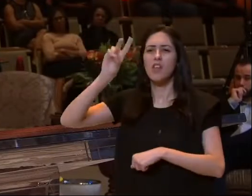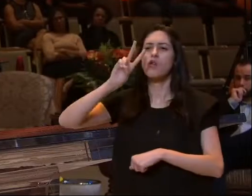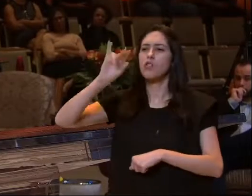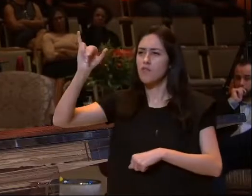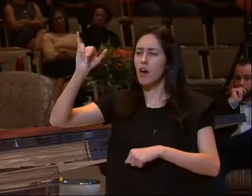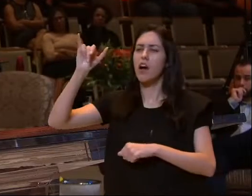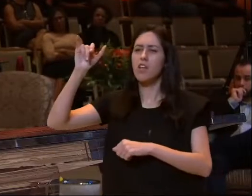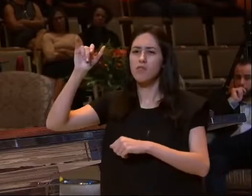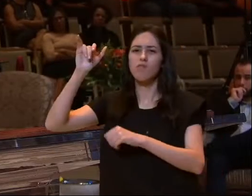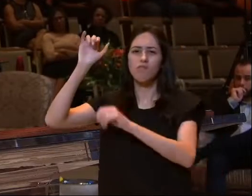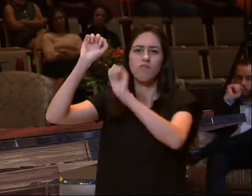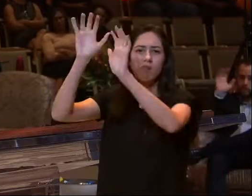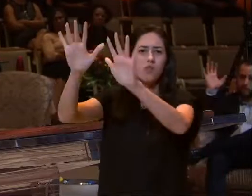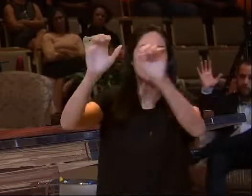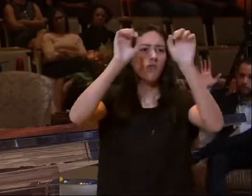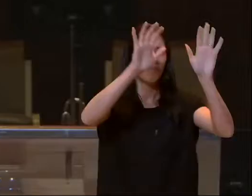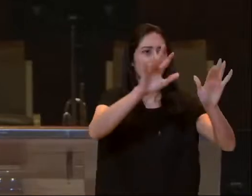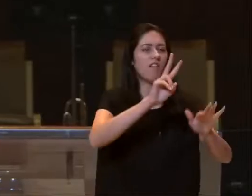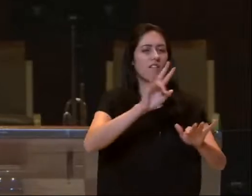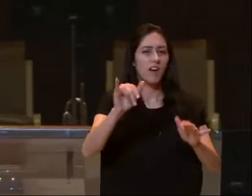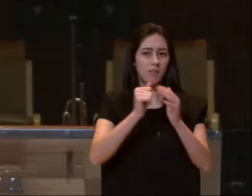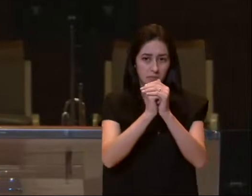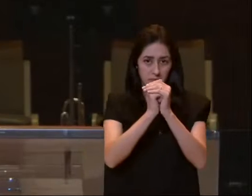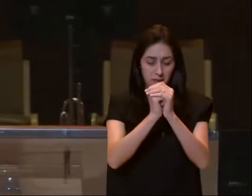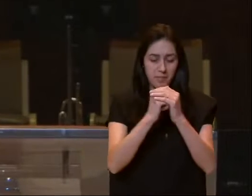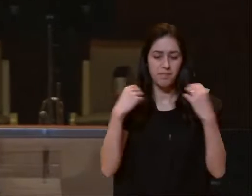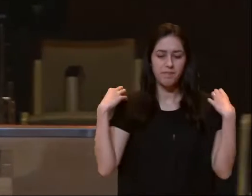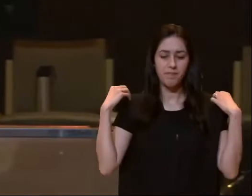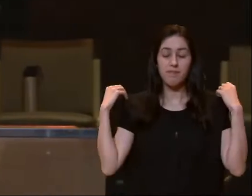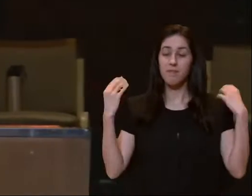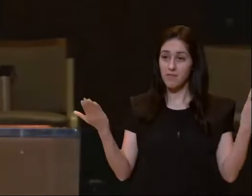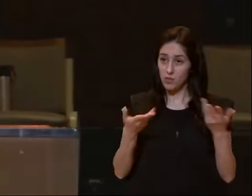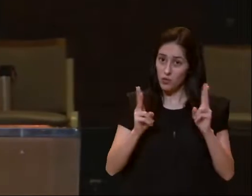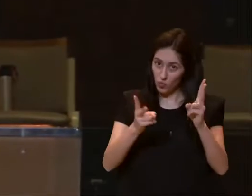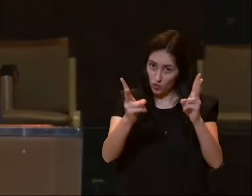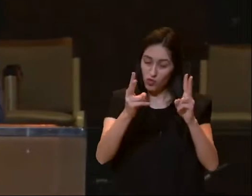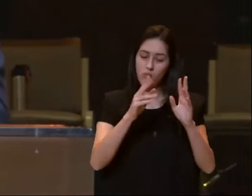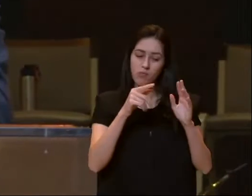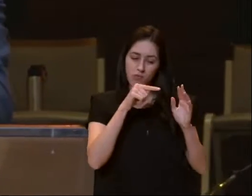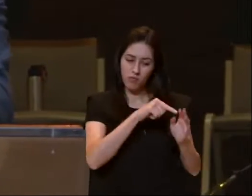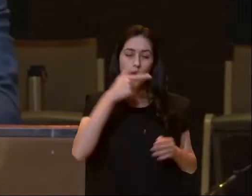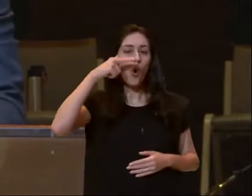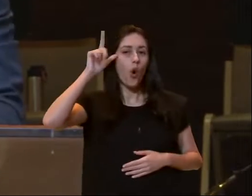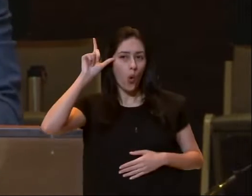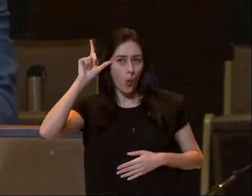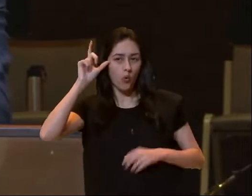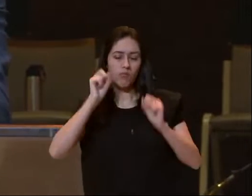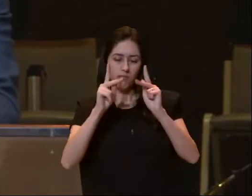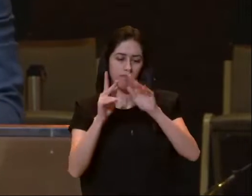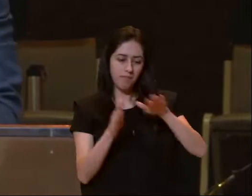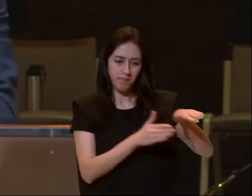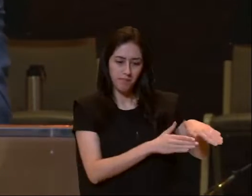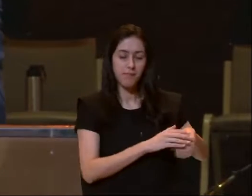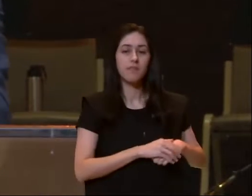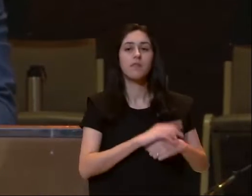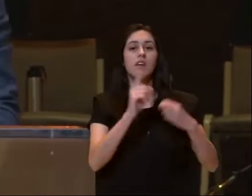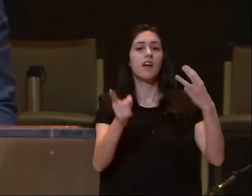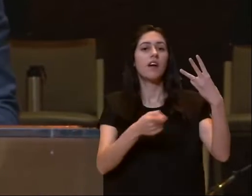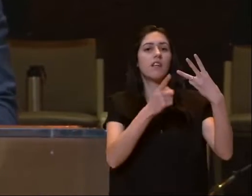entre nós. Amém? Agora eu vou continuar. Essa foi a mensagem de ontem.